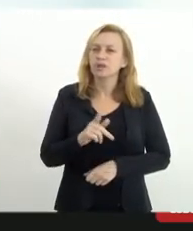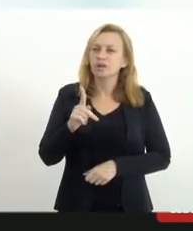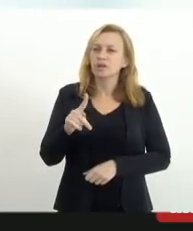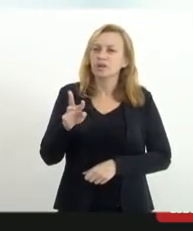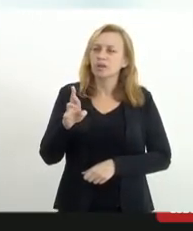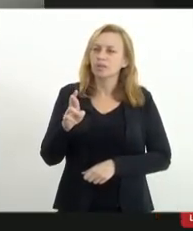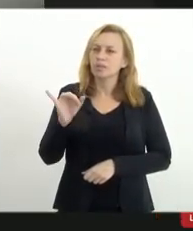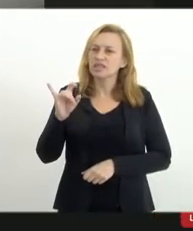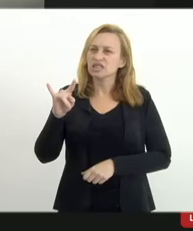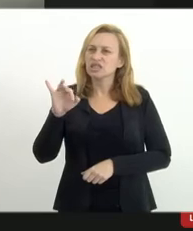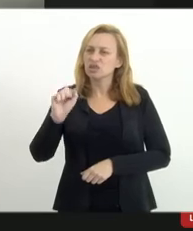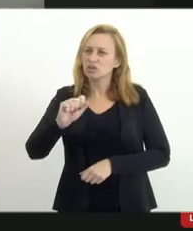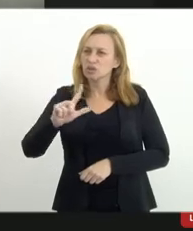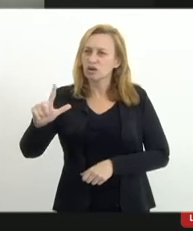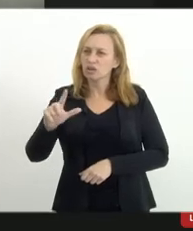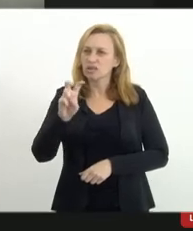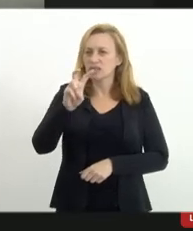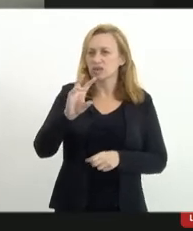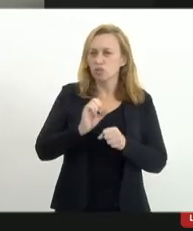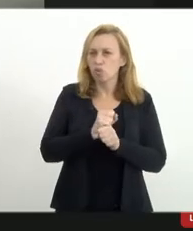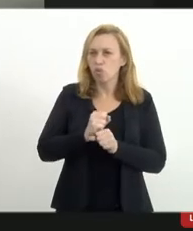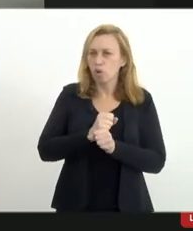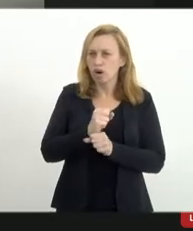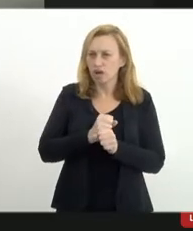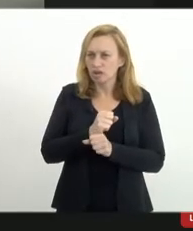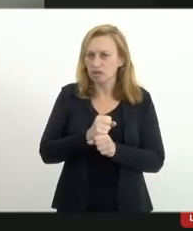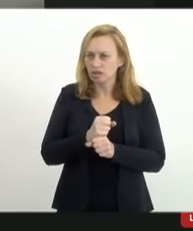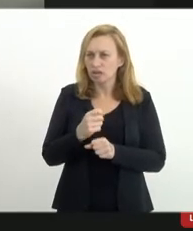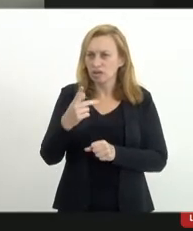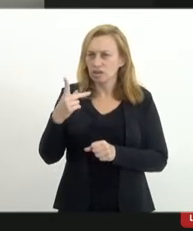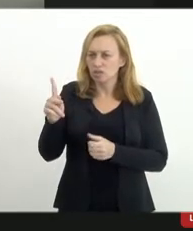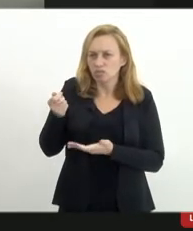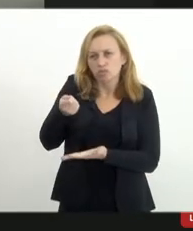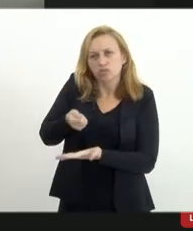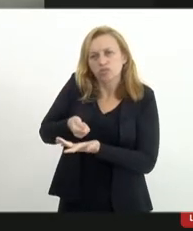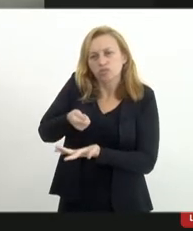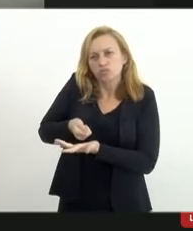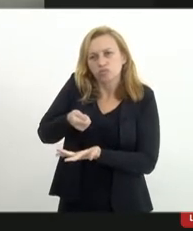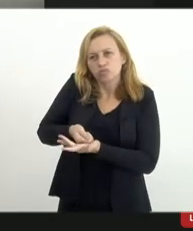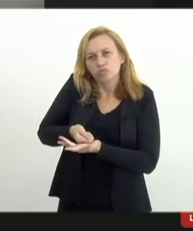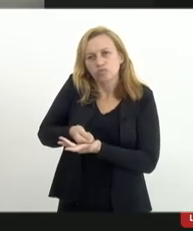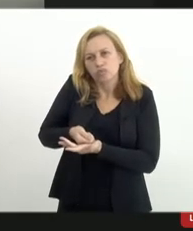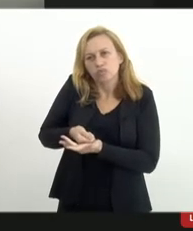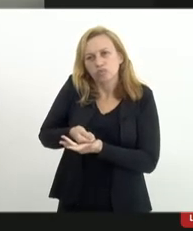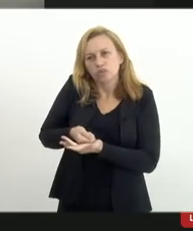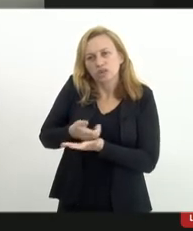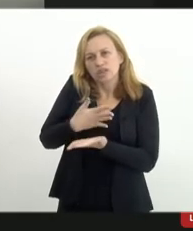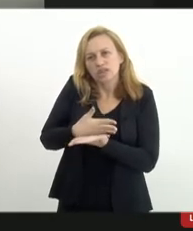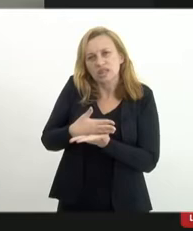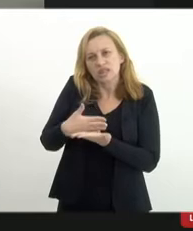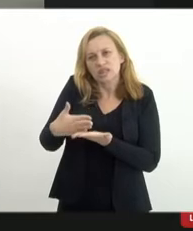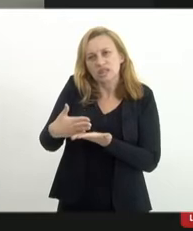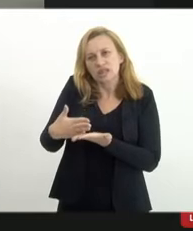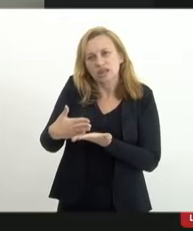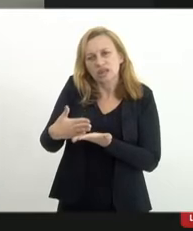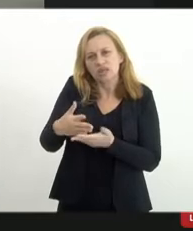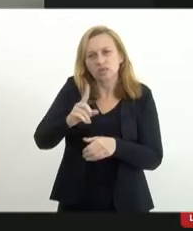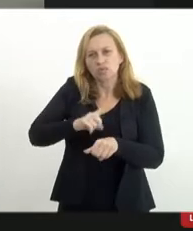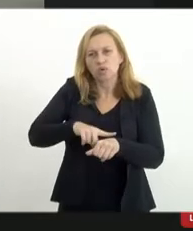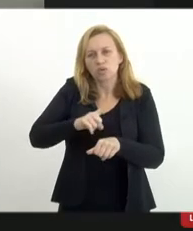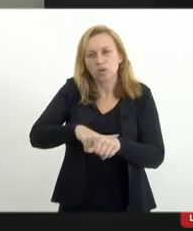prescricional de 5 anos para sua exigência contadas do